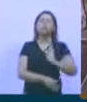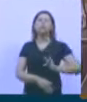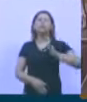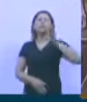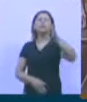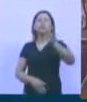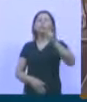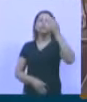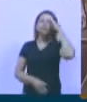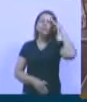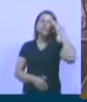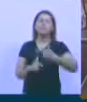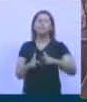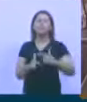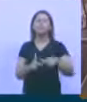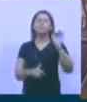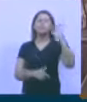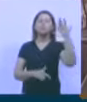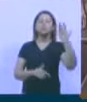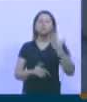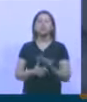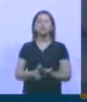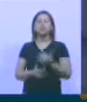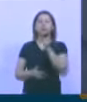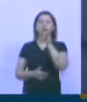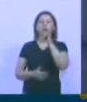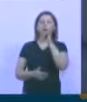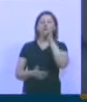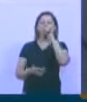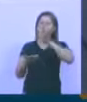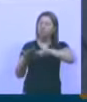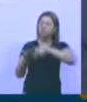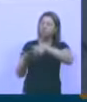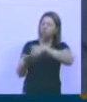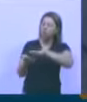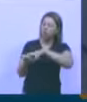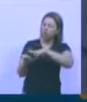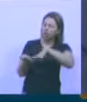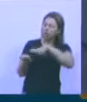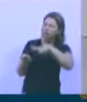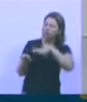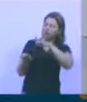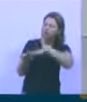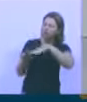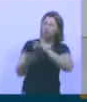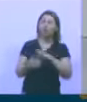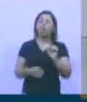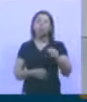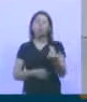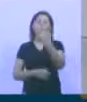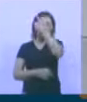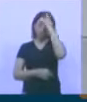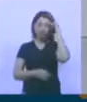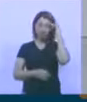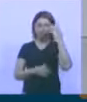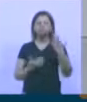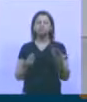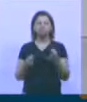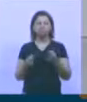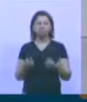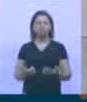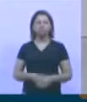futuro, sobre os seus problemas. For example, they go to a palmist. Por exemplo, eles vão para uma pessoa que lê as